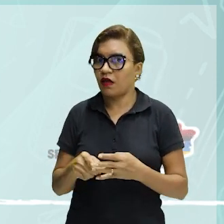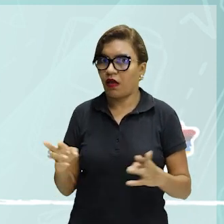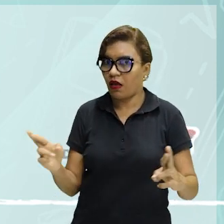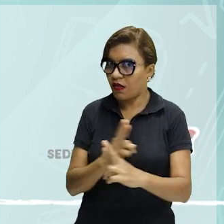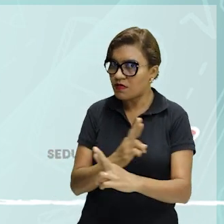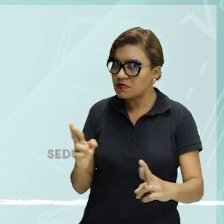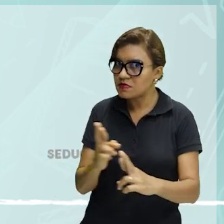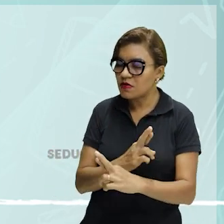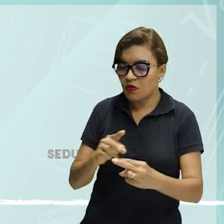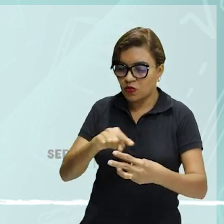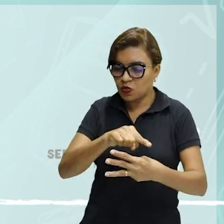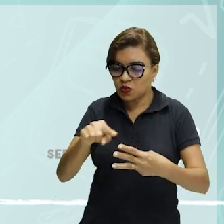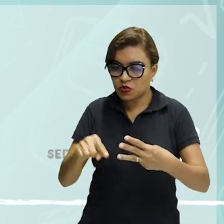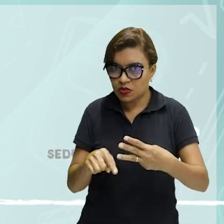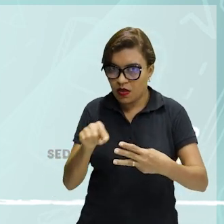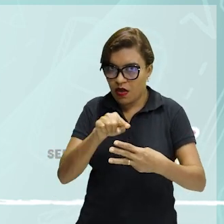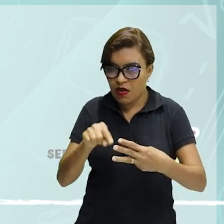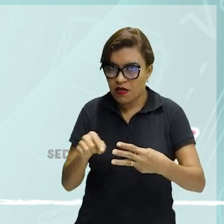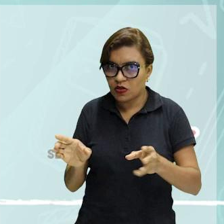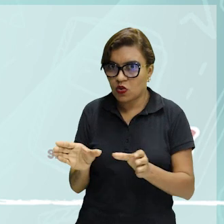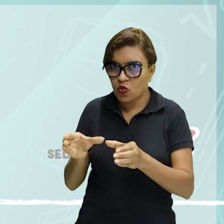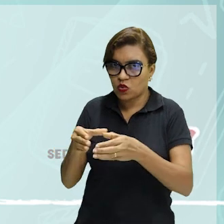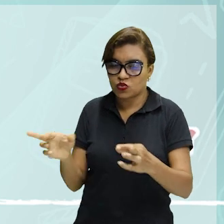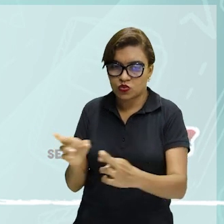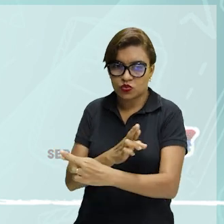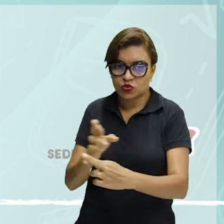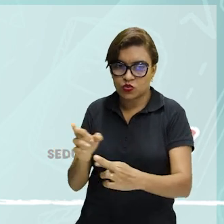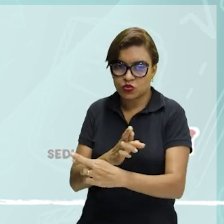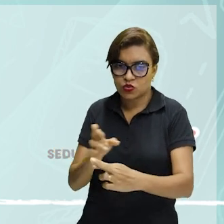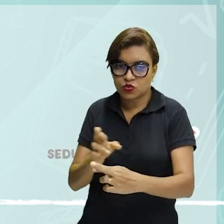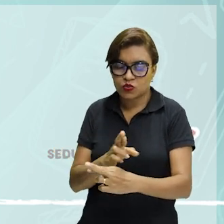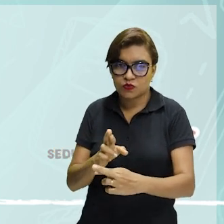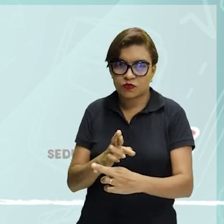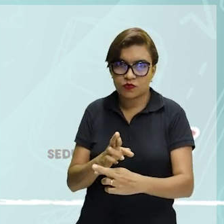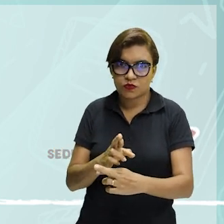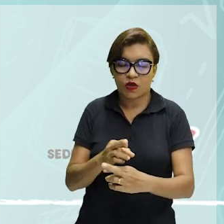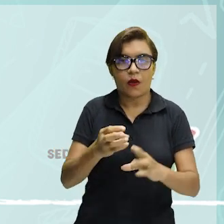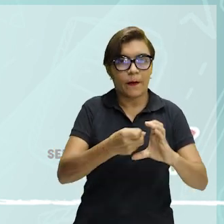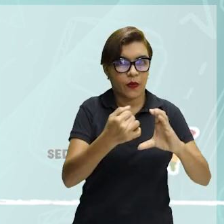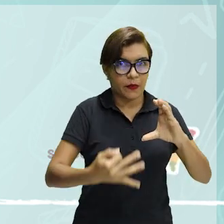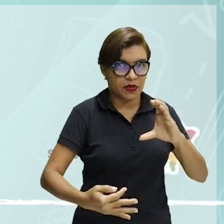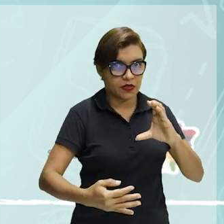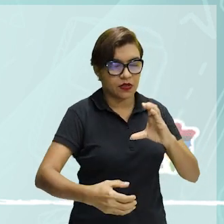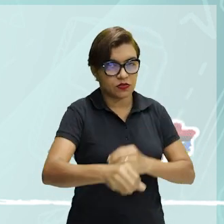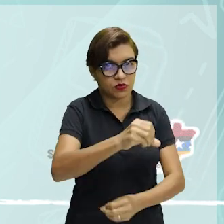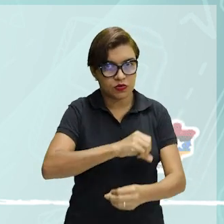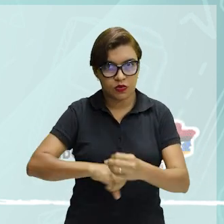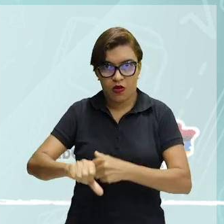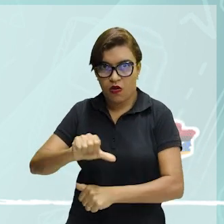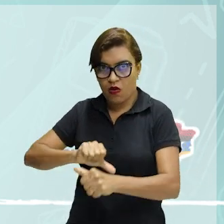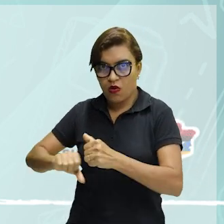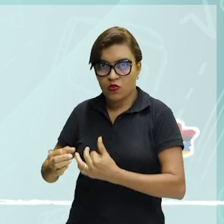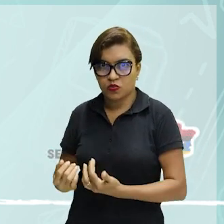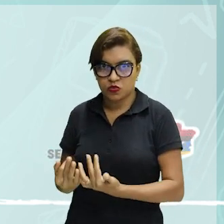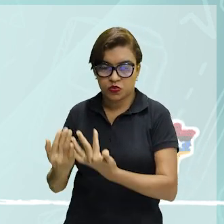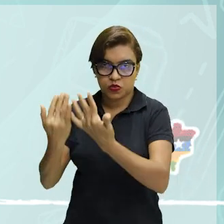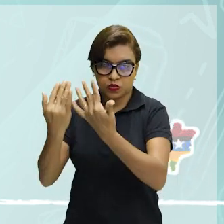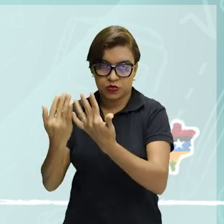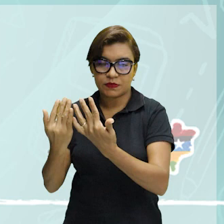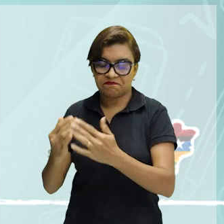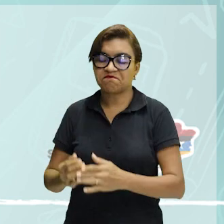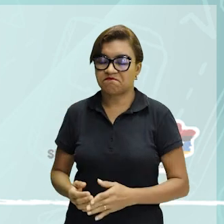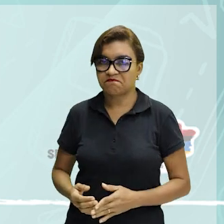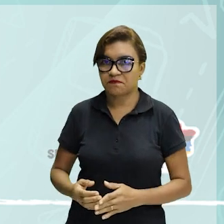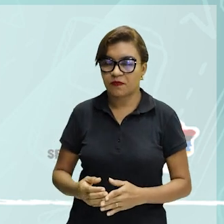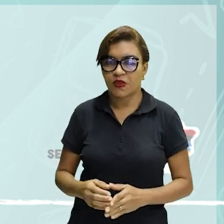Em conjunto, esses efeitos recebem o nome de propriedades coligativas ou efeitos coligativos.